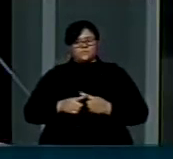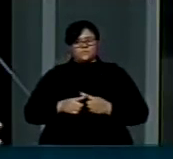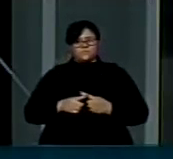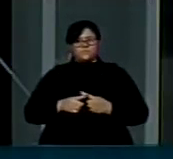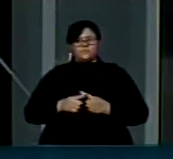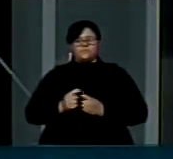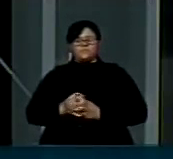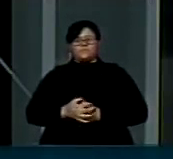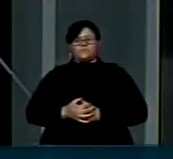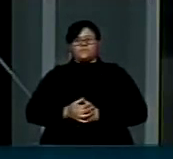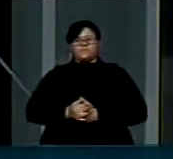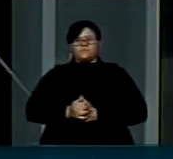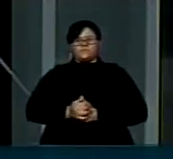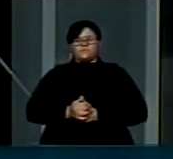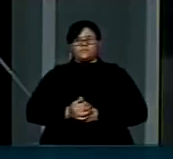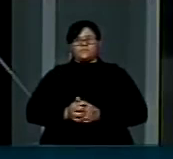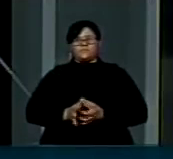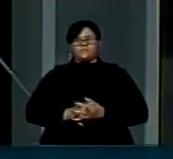que